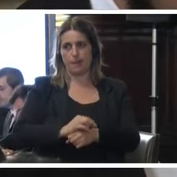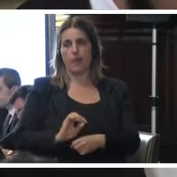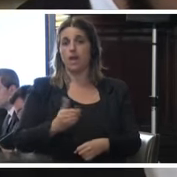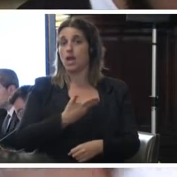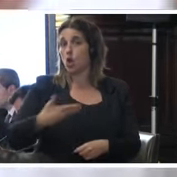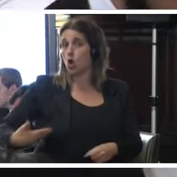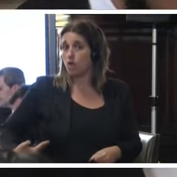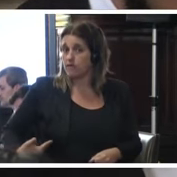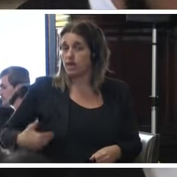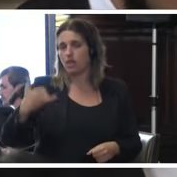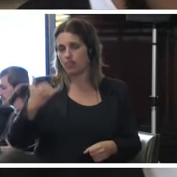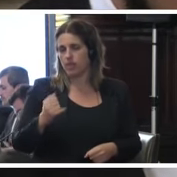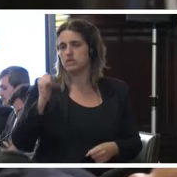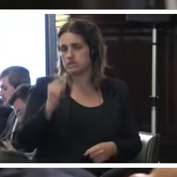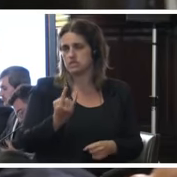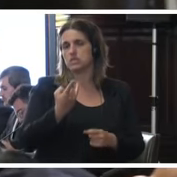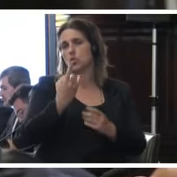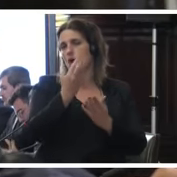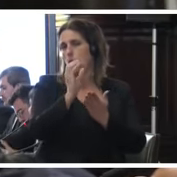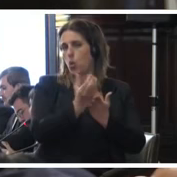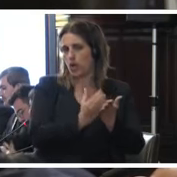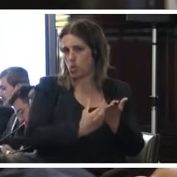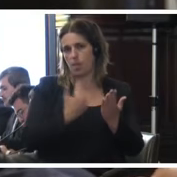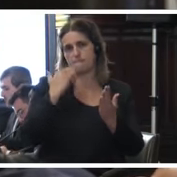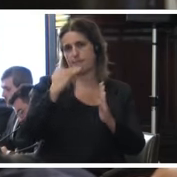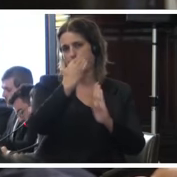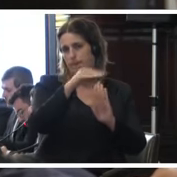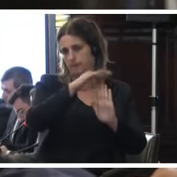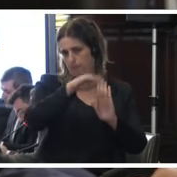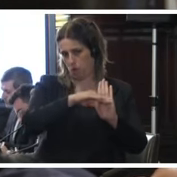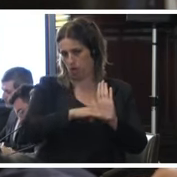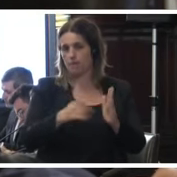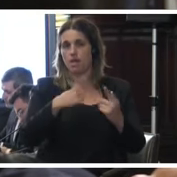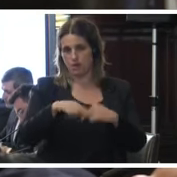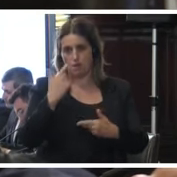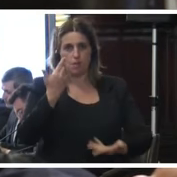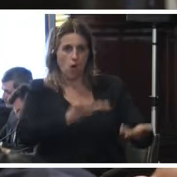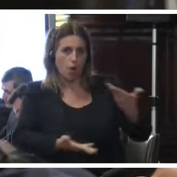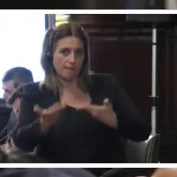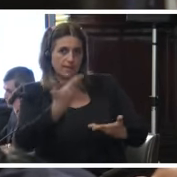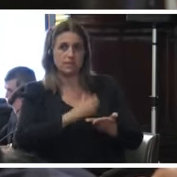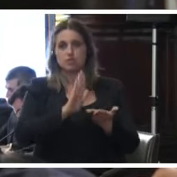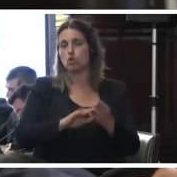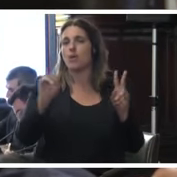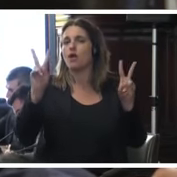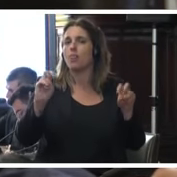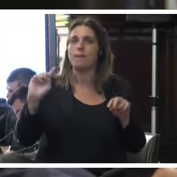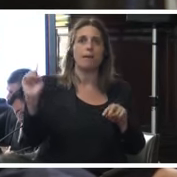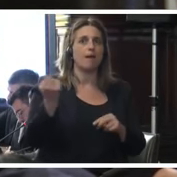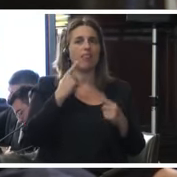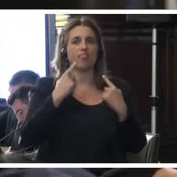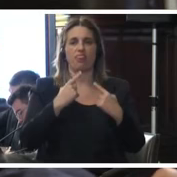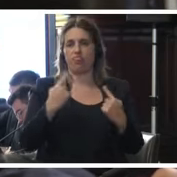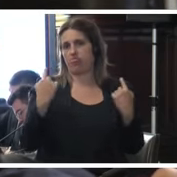matriz curricular nacional, depois a gente pode até compartilhar com vocês. Os assuntos mais debatidos